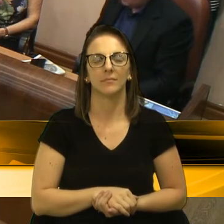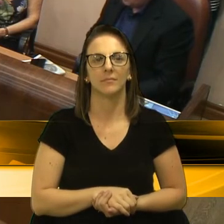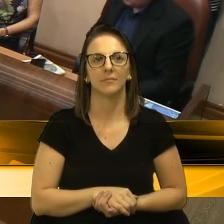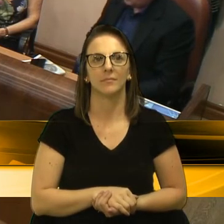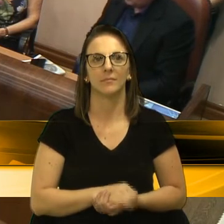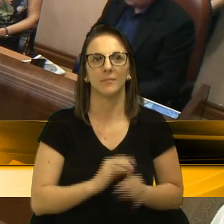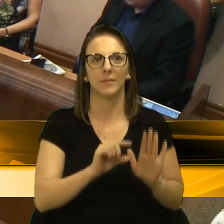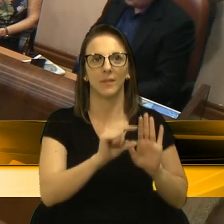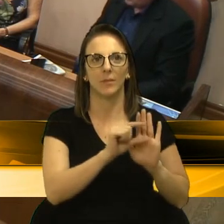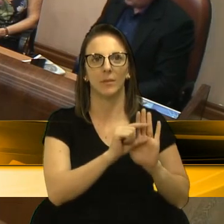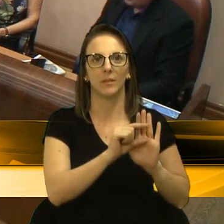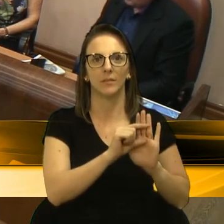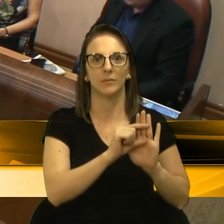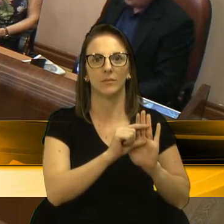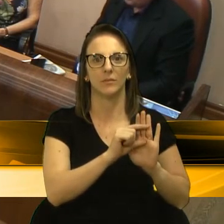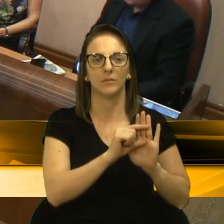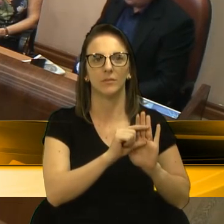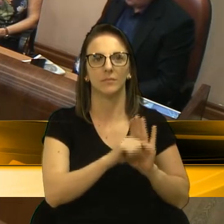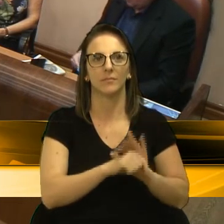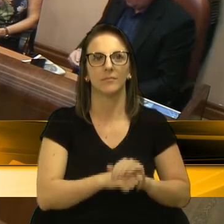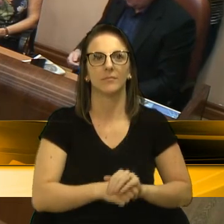Parágrafo.